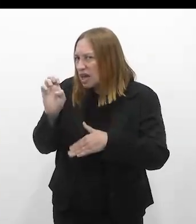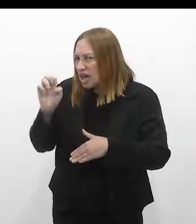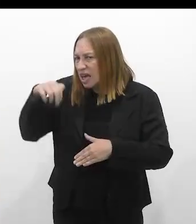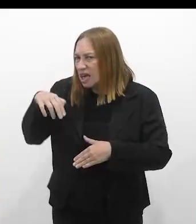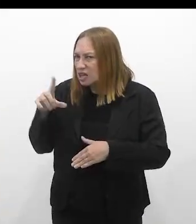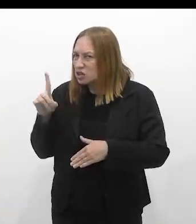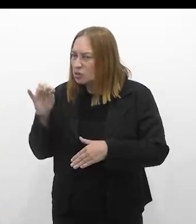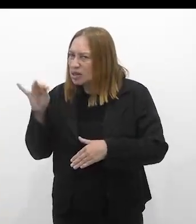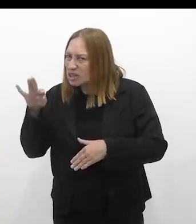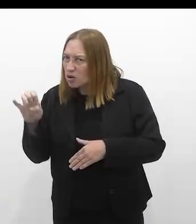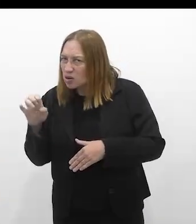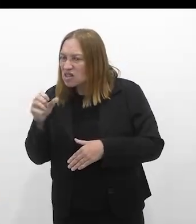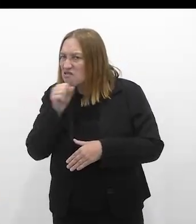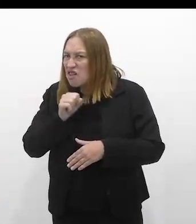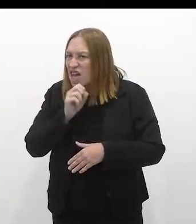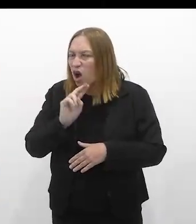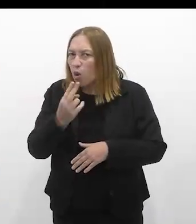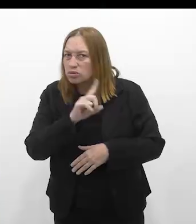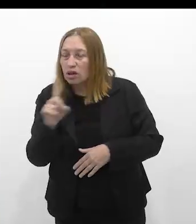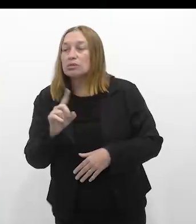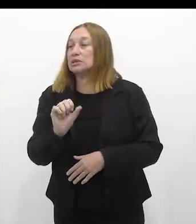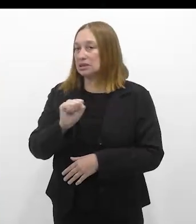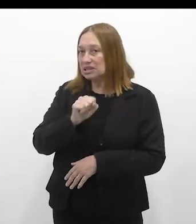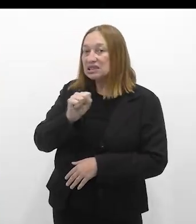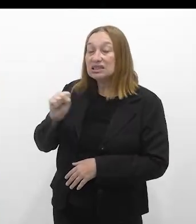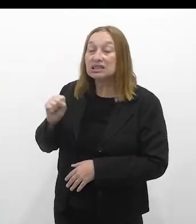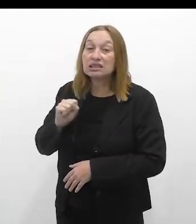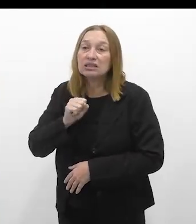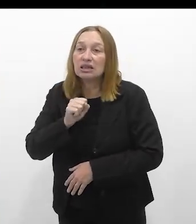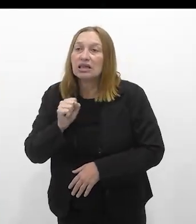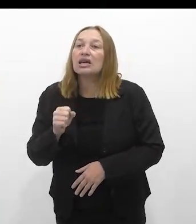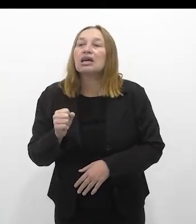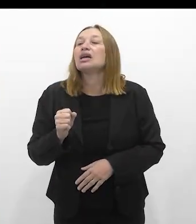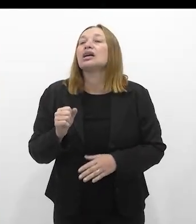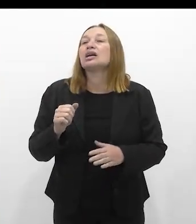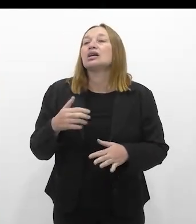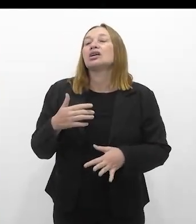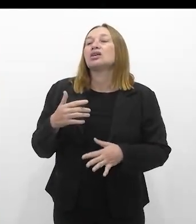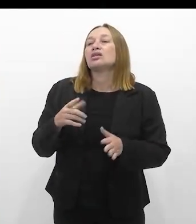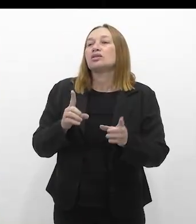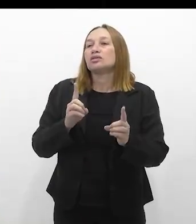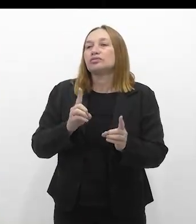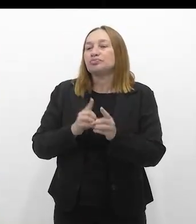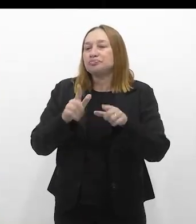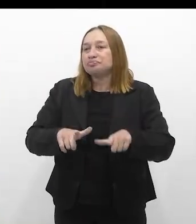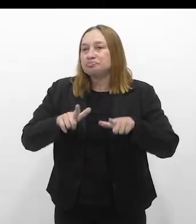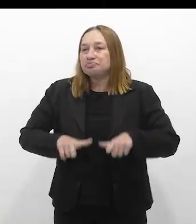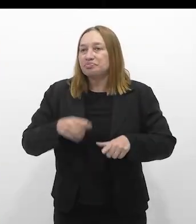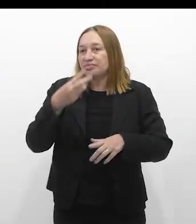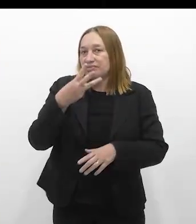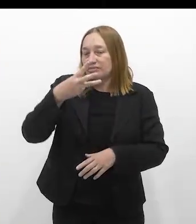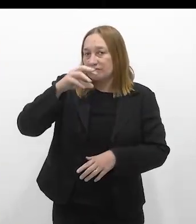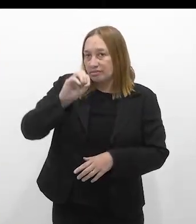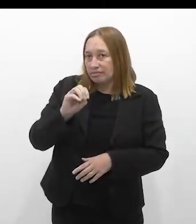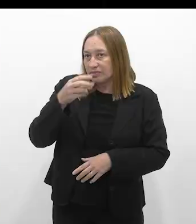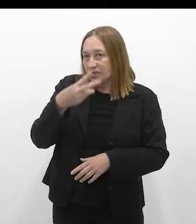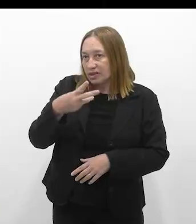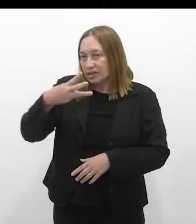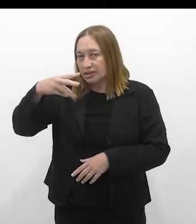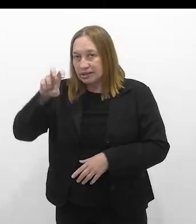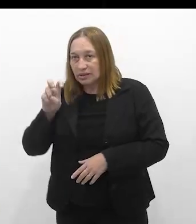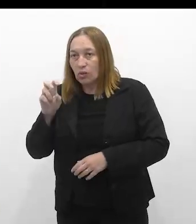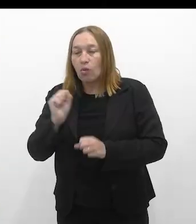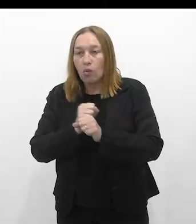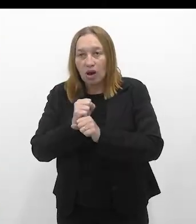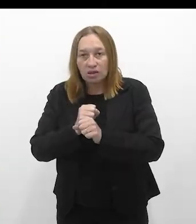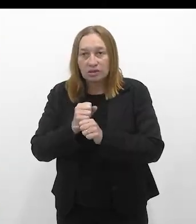uma endometriose mais velha ou não? Sim, não. Muitas vezes, primeiro a gente tem um problema que a média do diagnóstico é em torno dos 30 a 35 anos, porque ela leva um